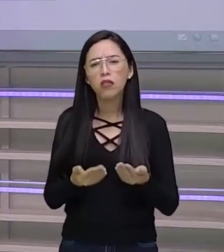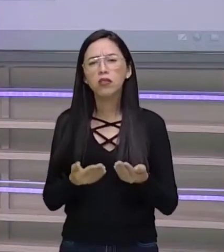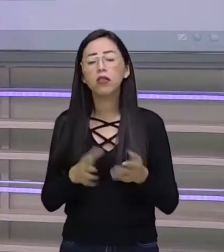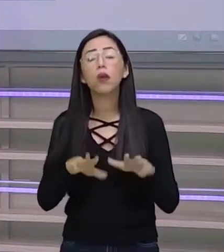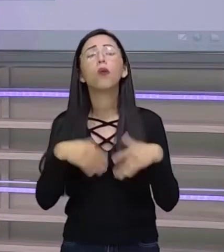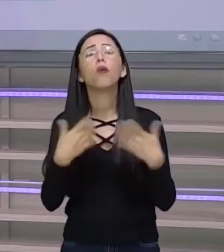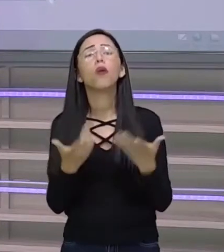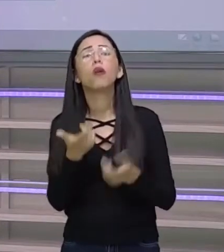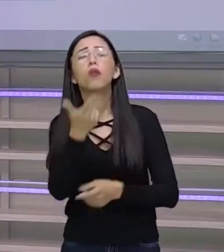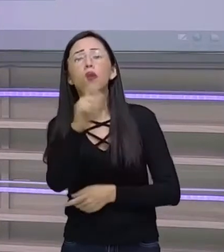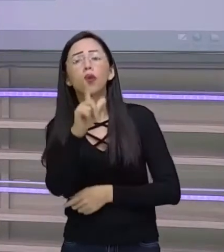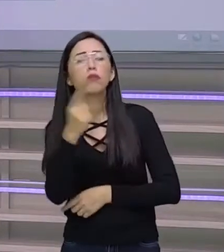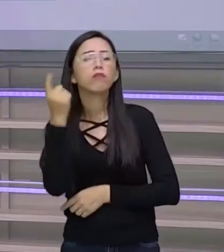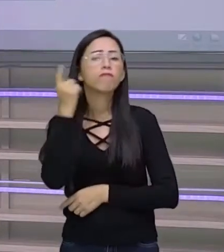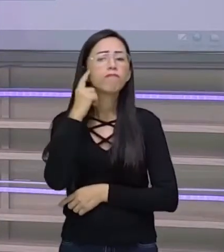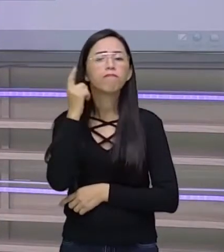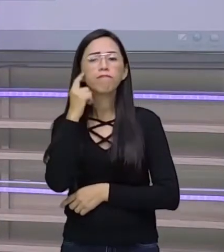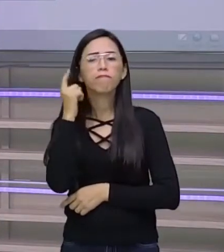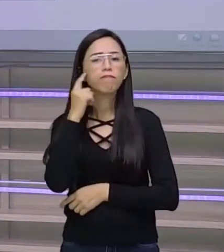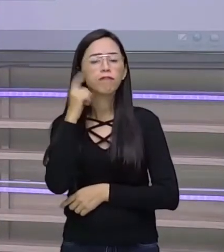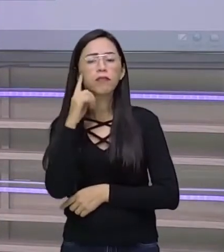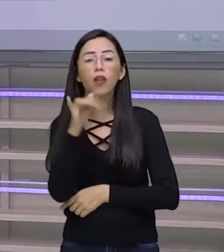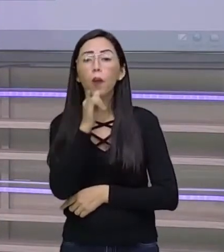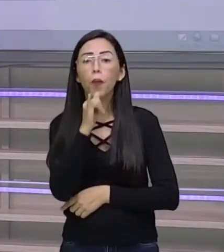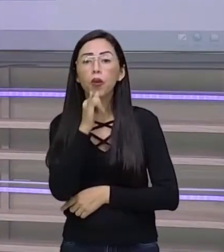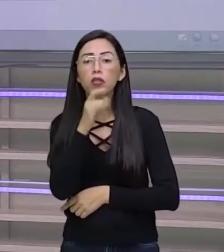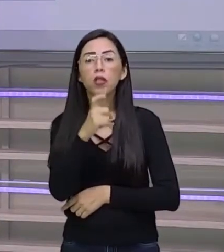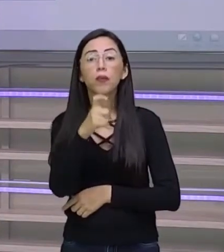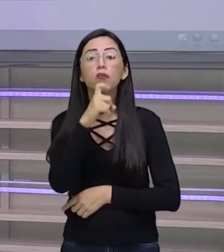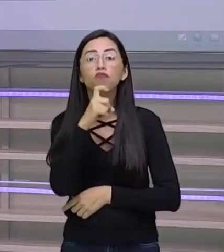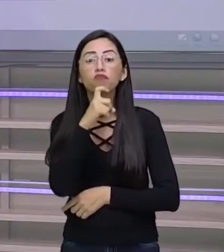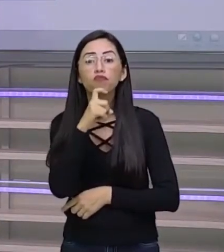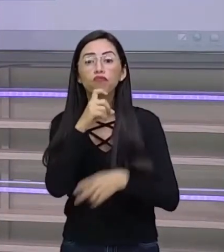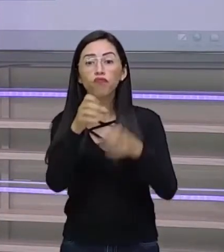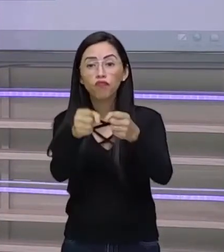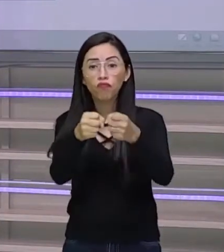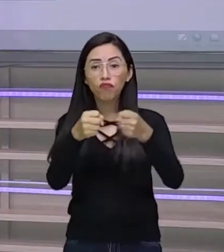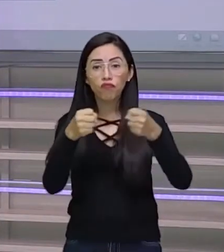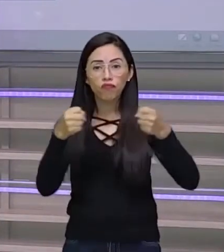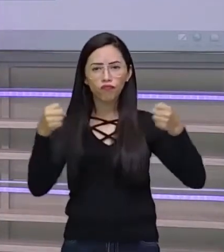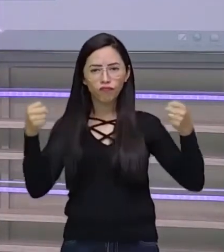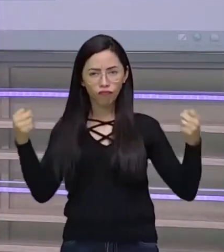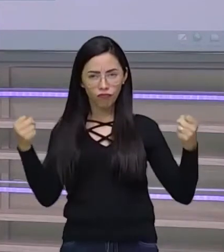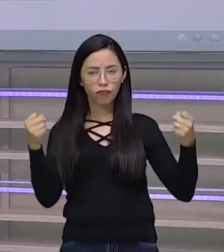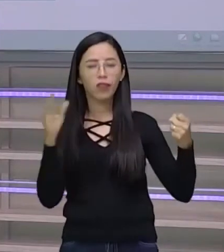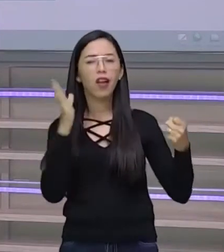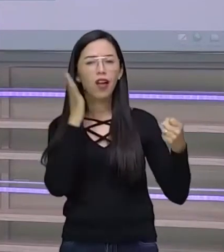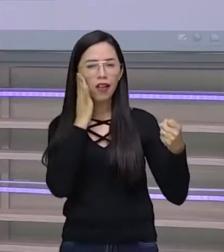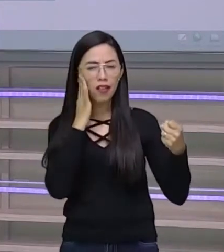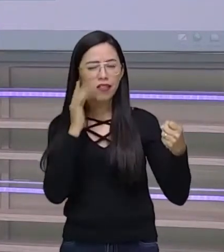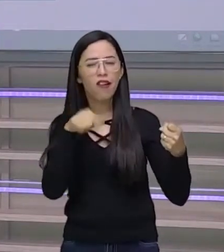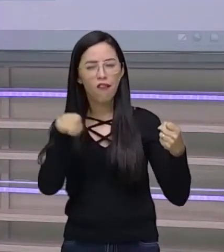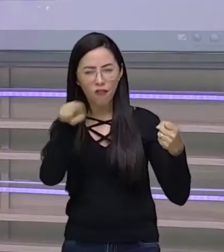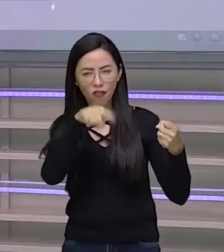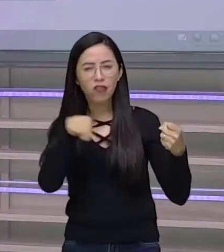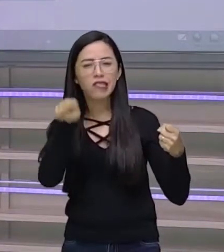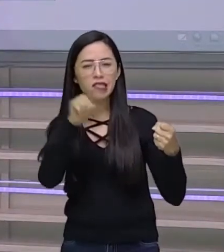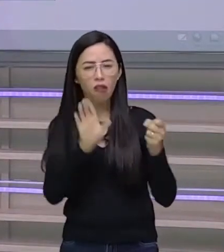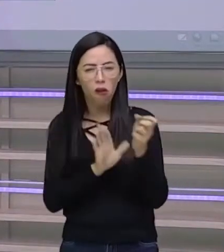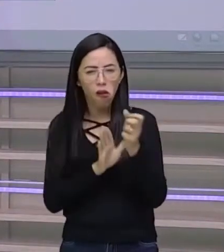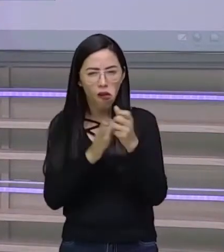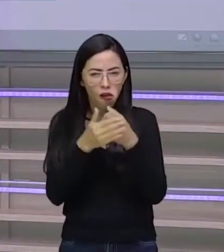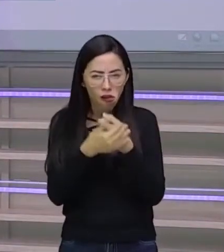podemos ter? Vamos pensar, abrindo a geladeira, crianças. Eu sei que às vezes vocês fazem isso para pegar aquele pedaço de doce, né? Um